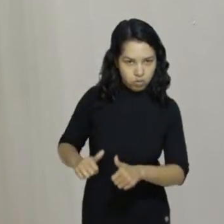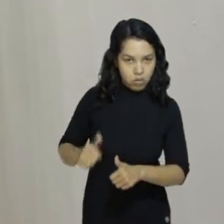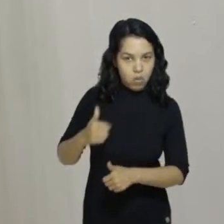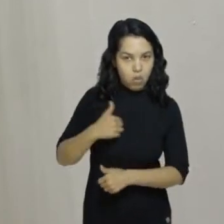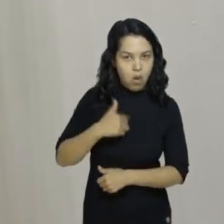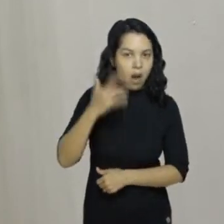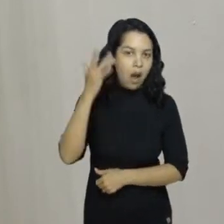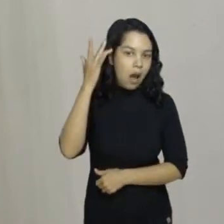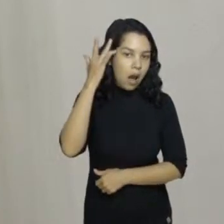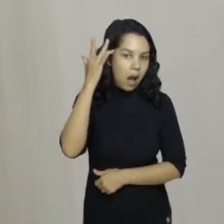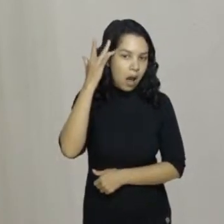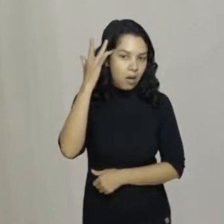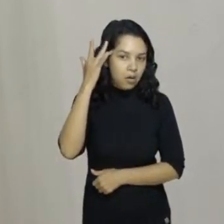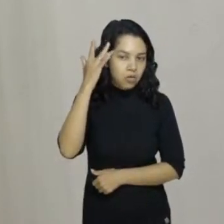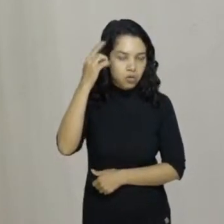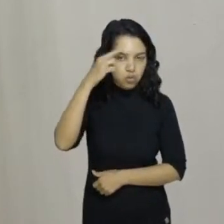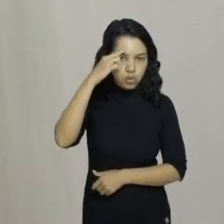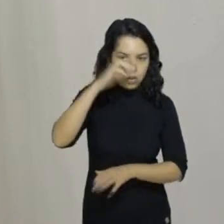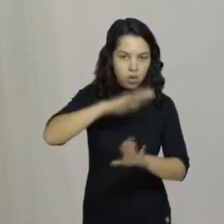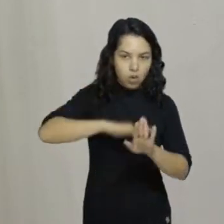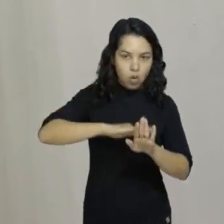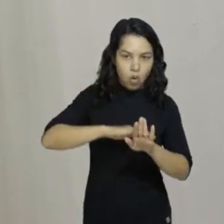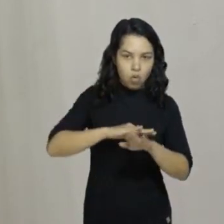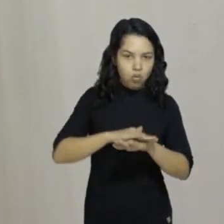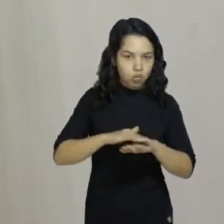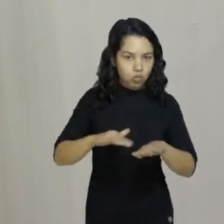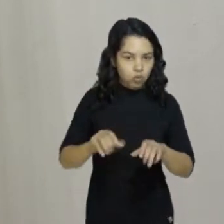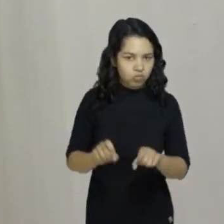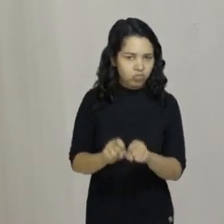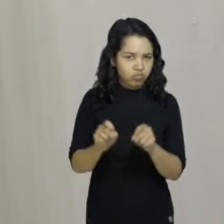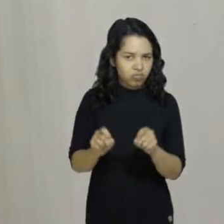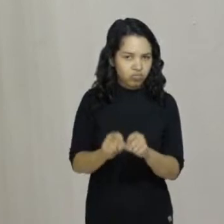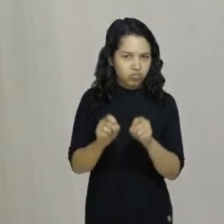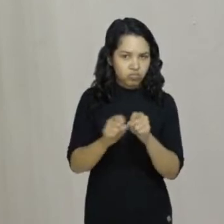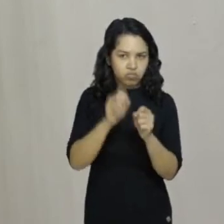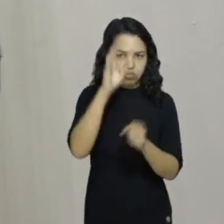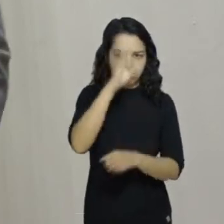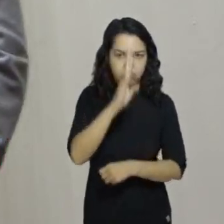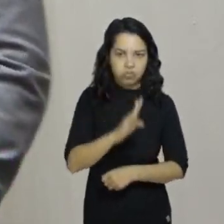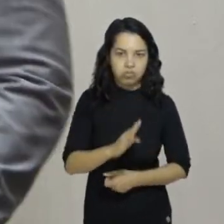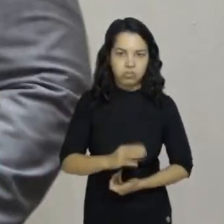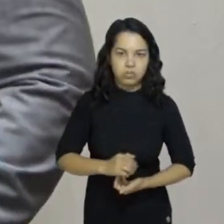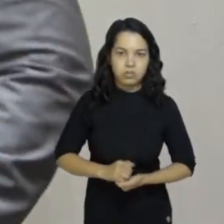achismo ideológico que vem destruindo o Brasil